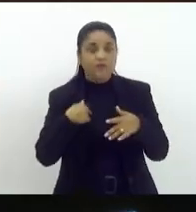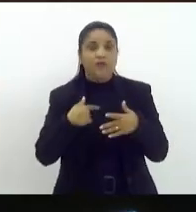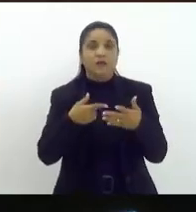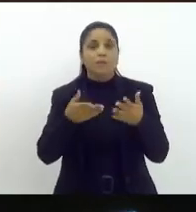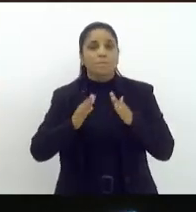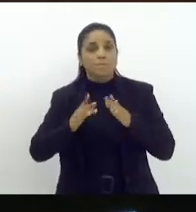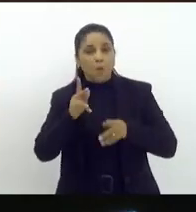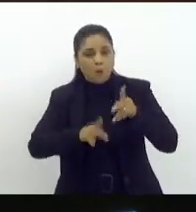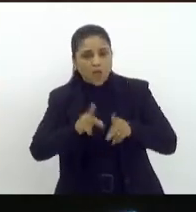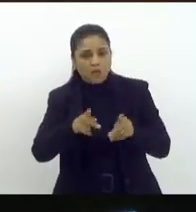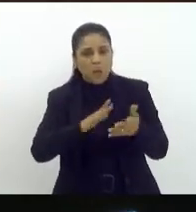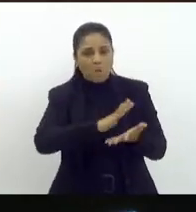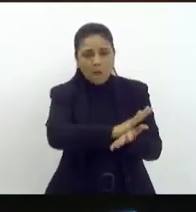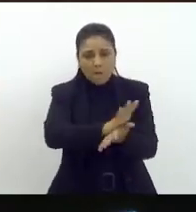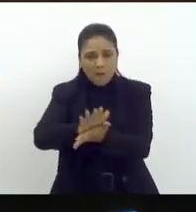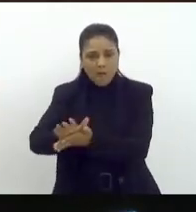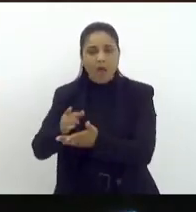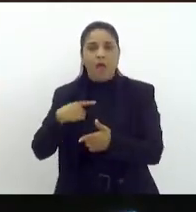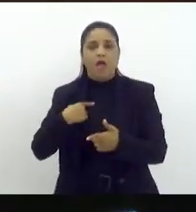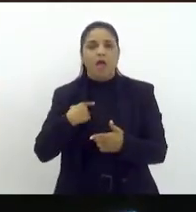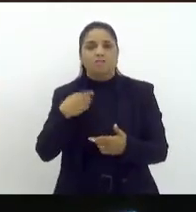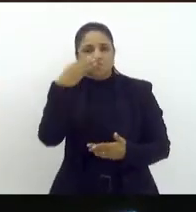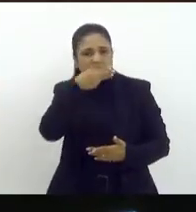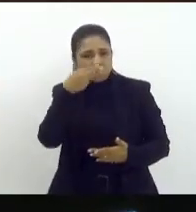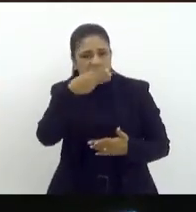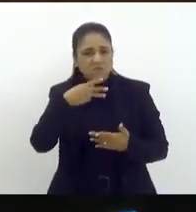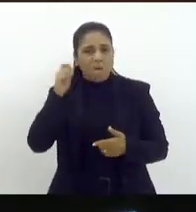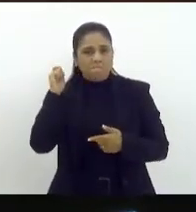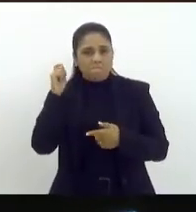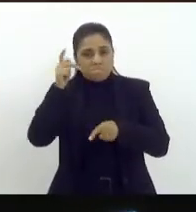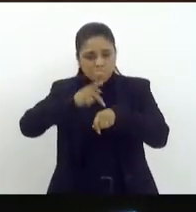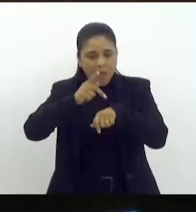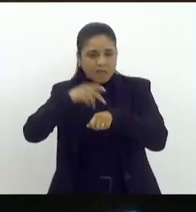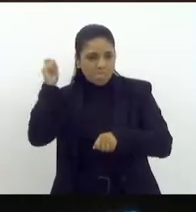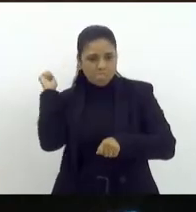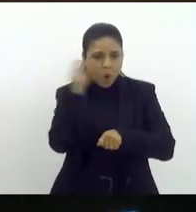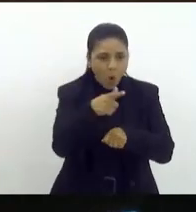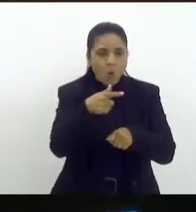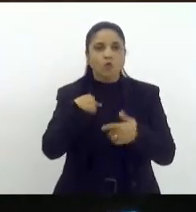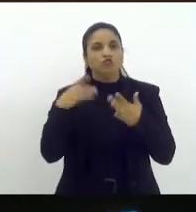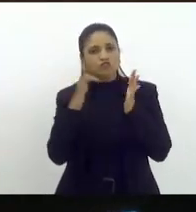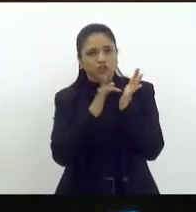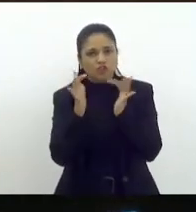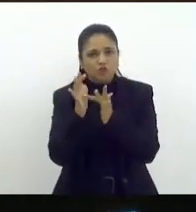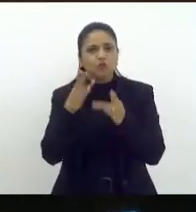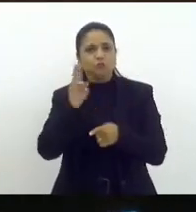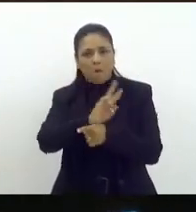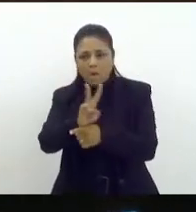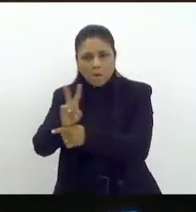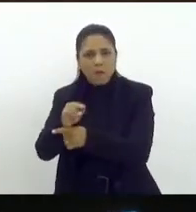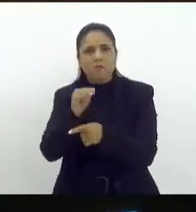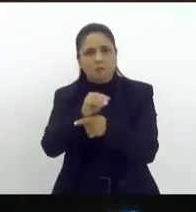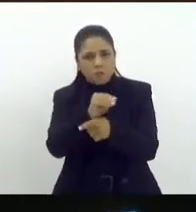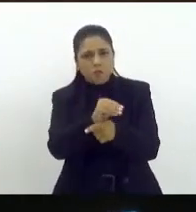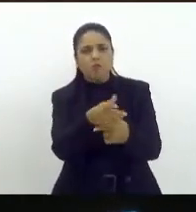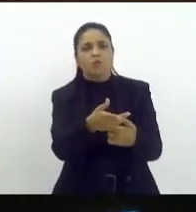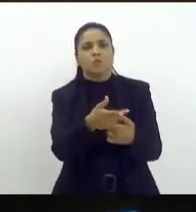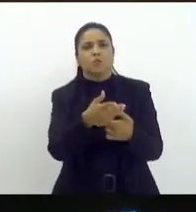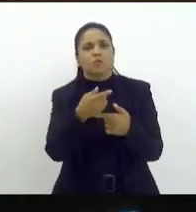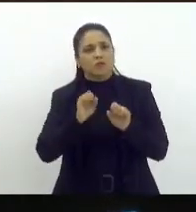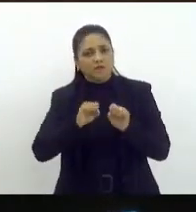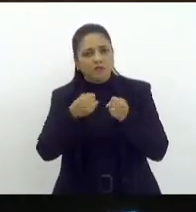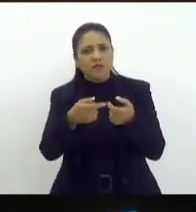as prostitutas que era apedrejadas em público sempre foram muito marginalizadas